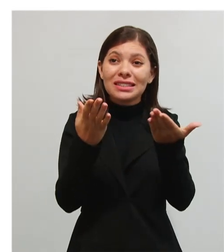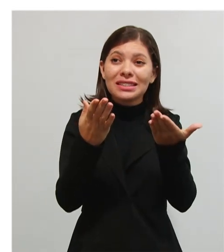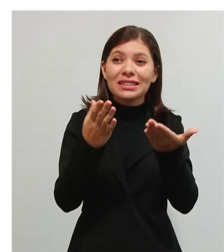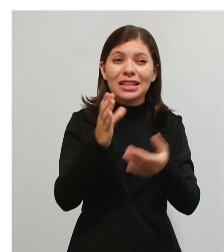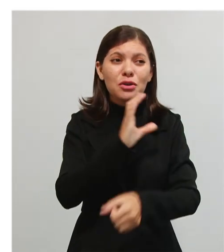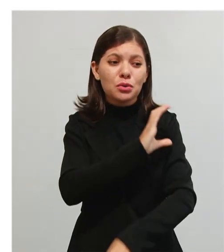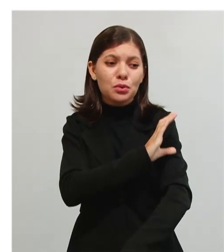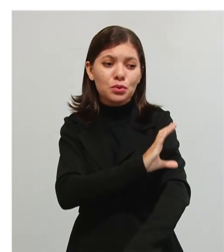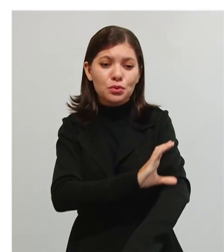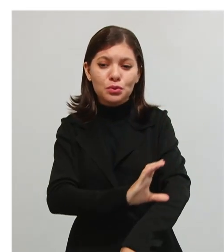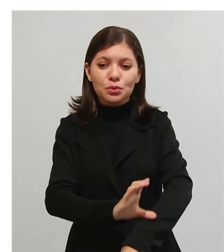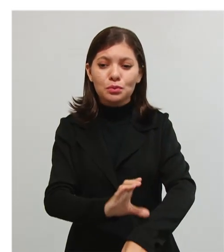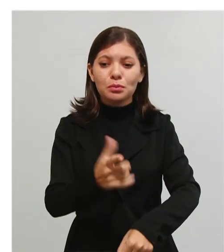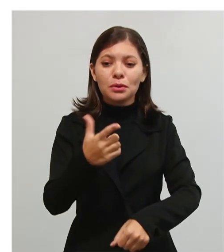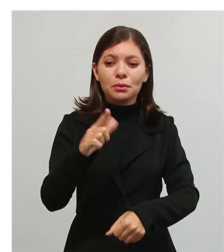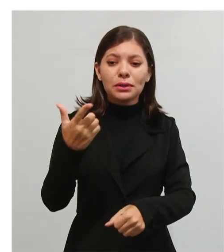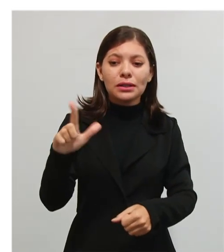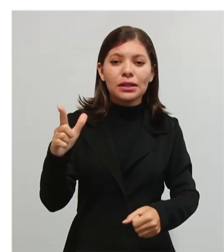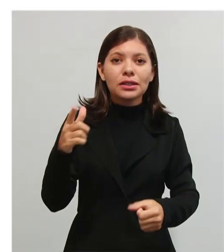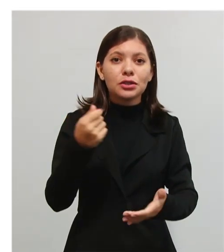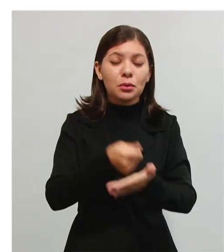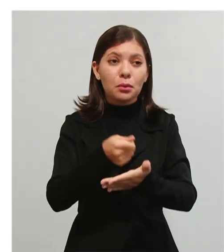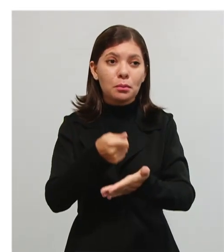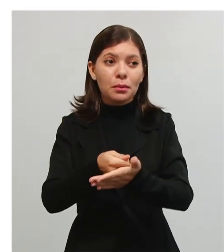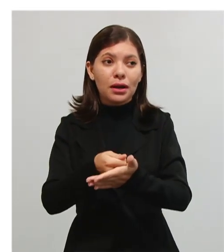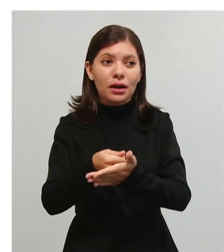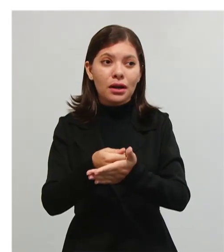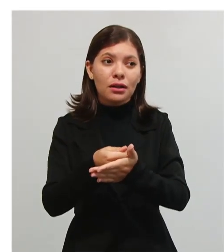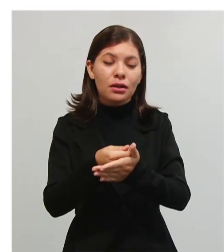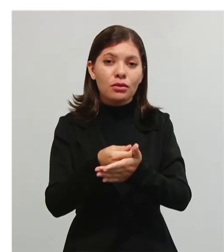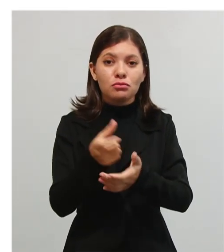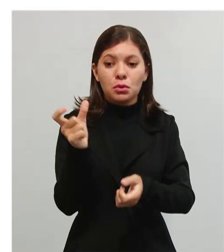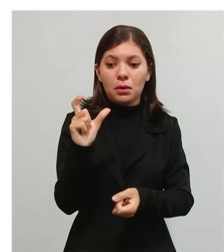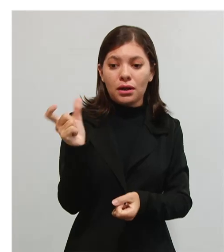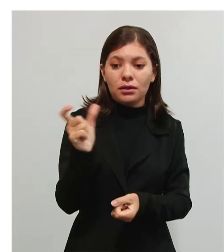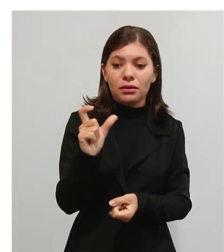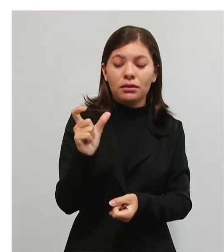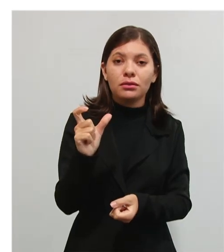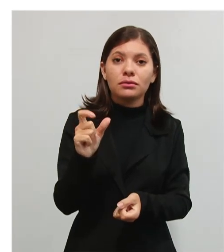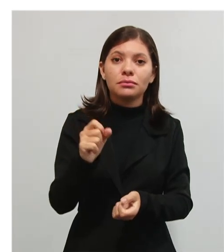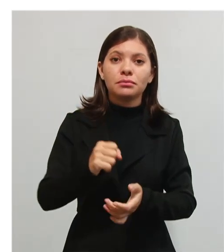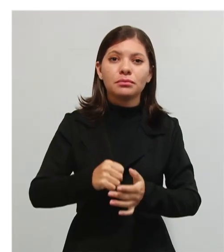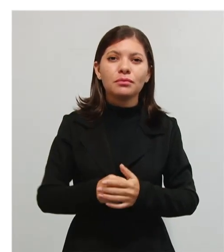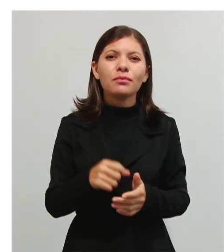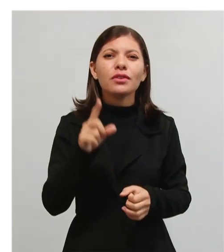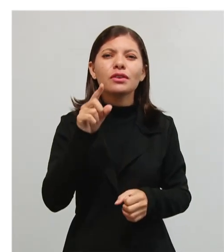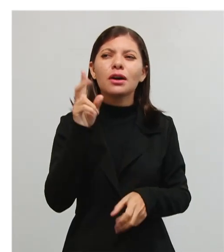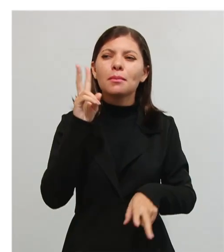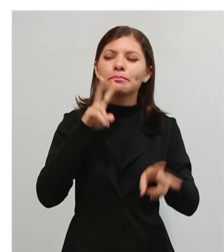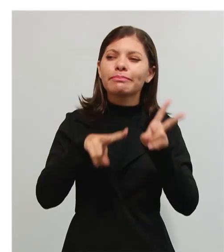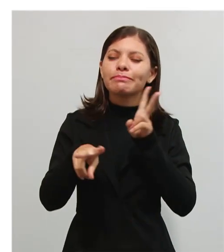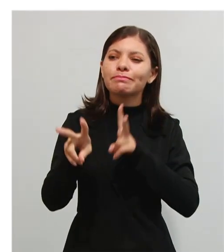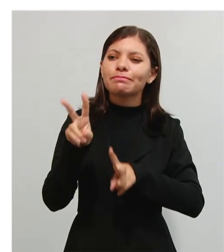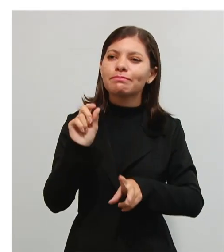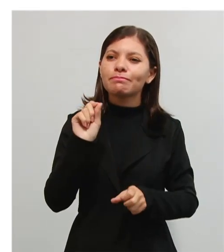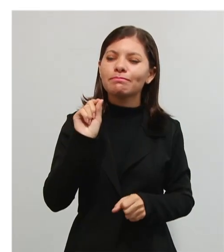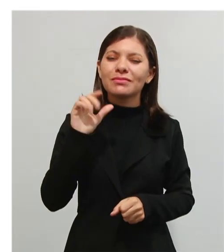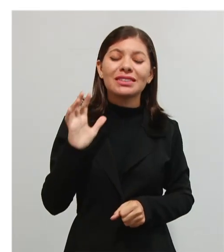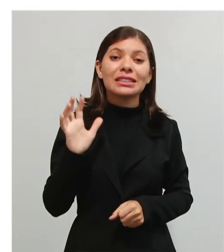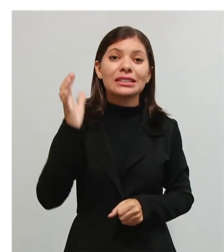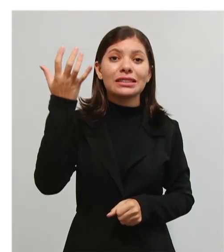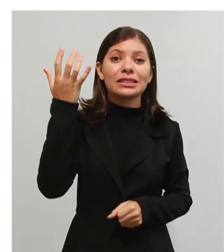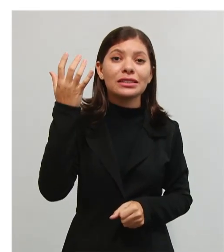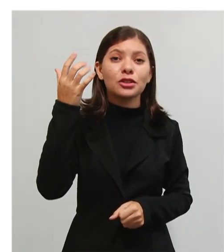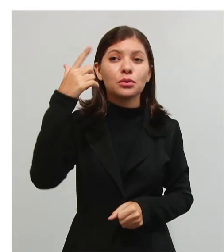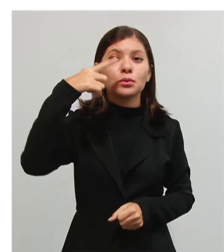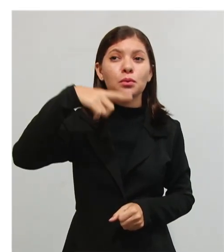comprar no crediário ou no cartão de crédito, deixou de pagar essa fatura, mas você observou esse acontecimento com